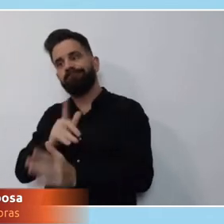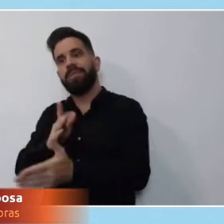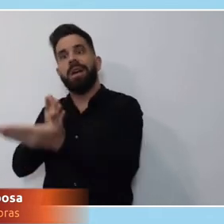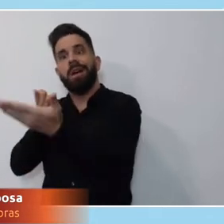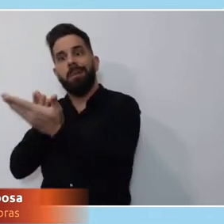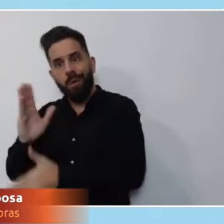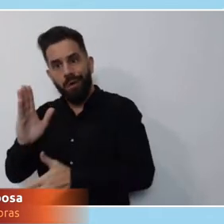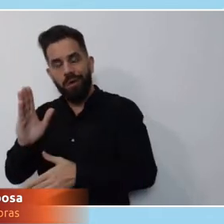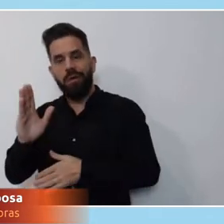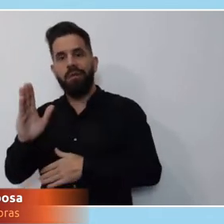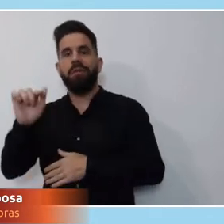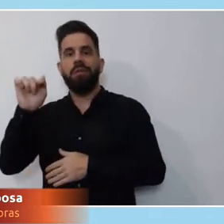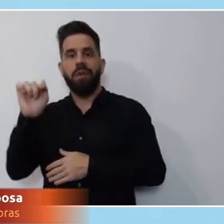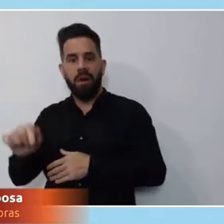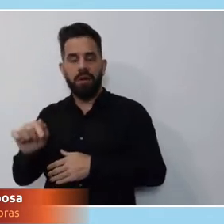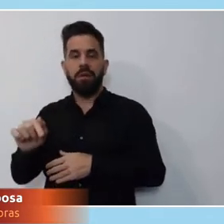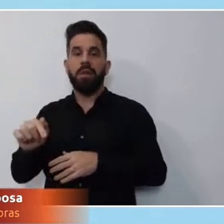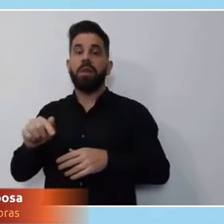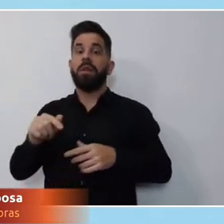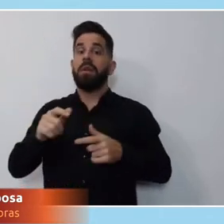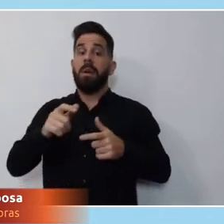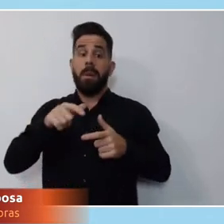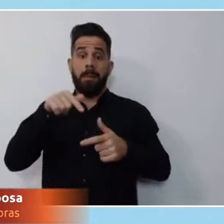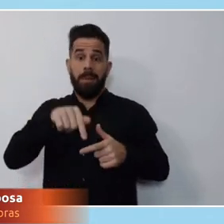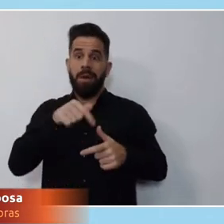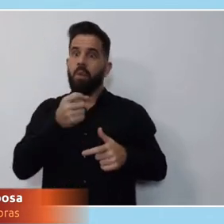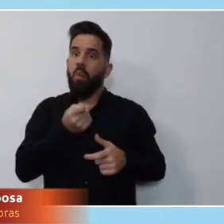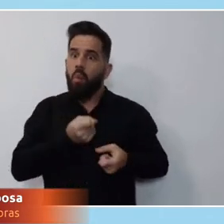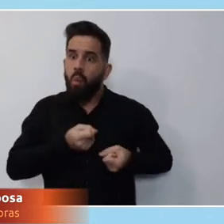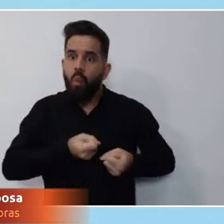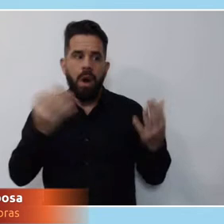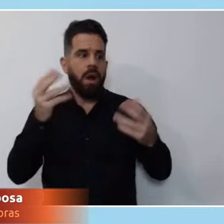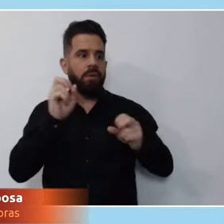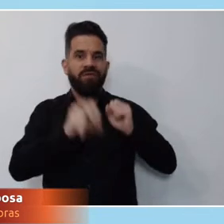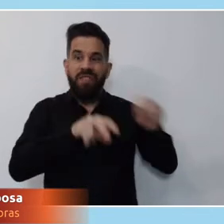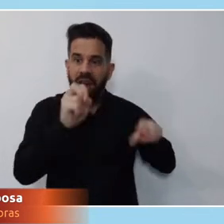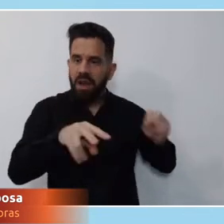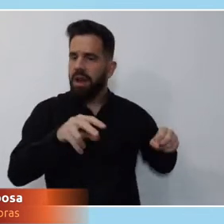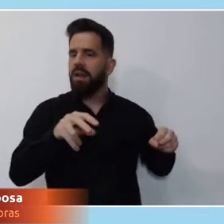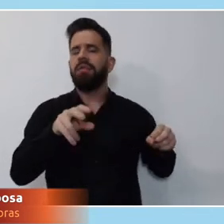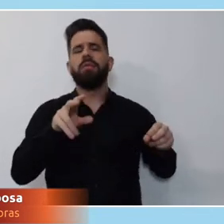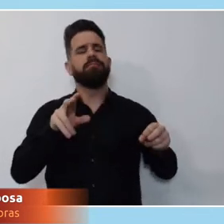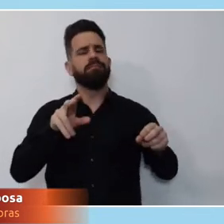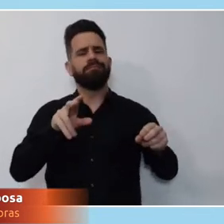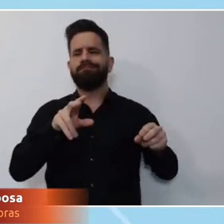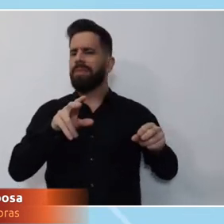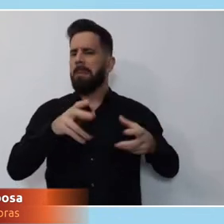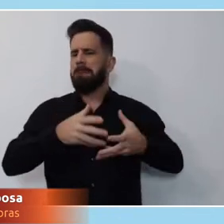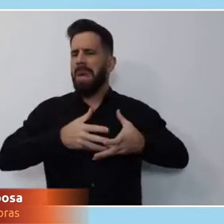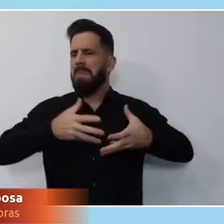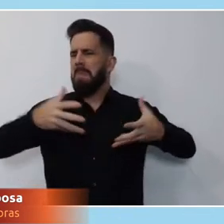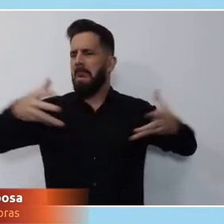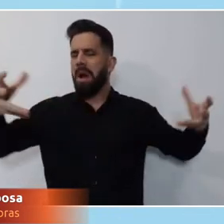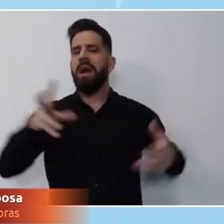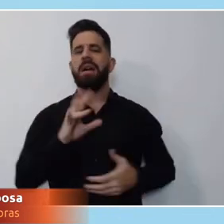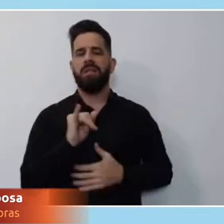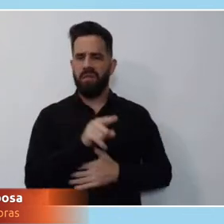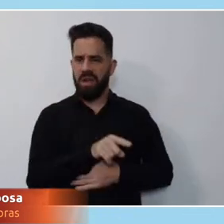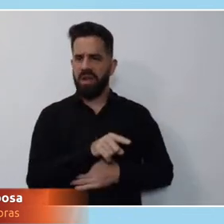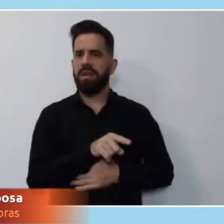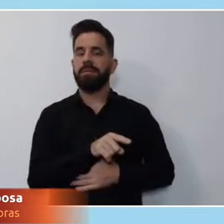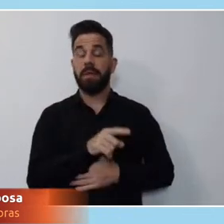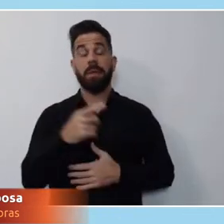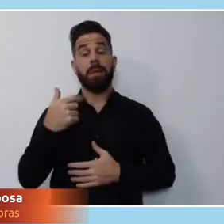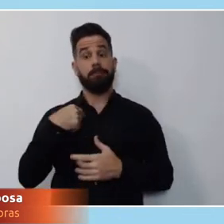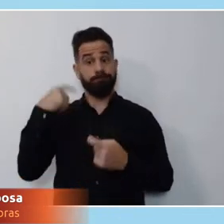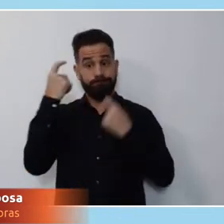de agrotóxicos utilizados, essa autorização vai crescer muito. E a minha preocupação é nesse sentido que você mencionou, desses